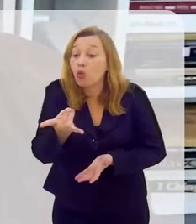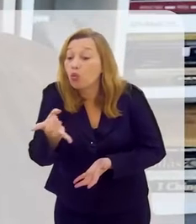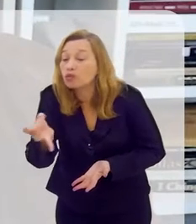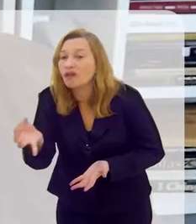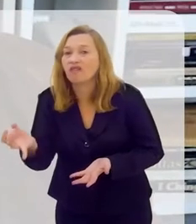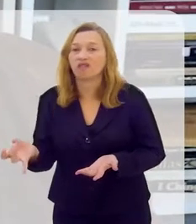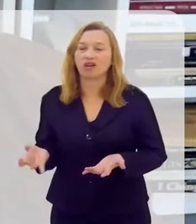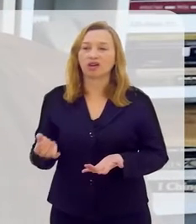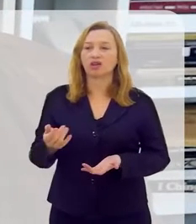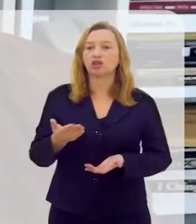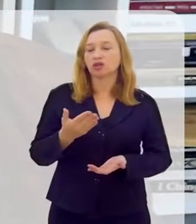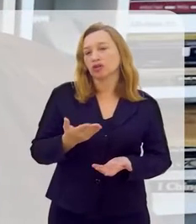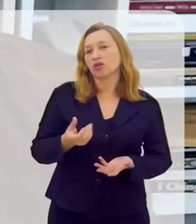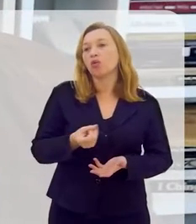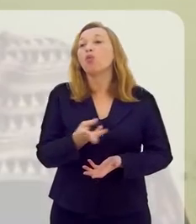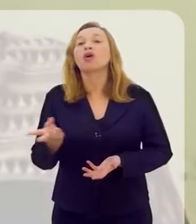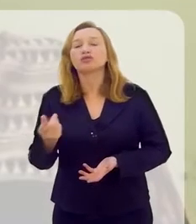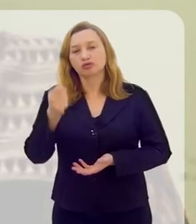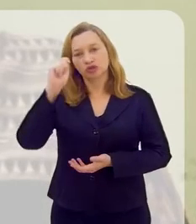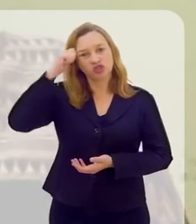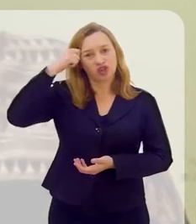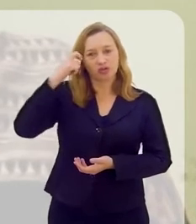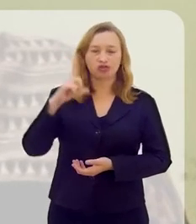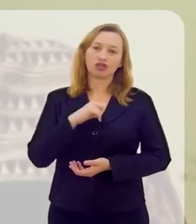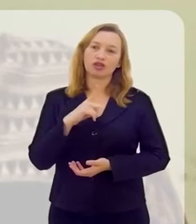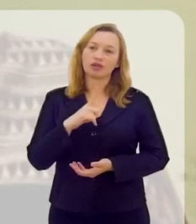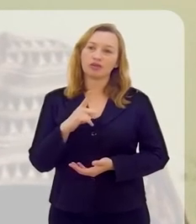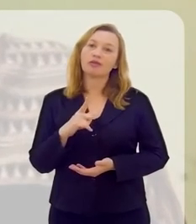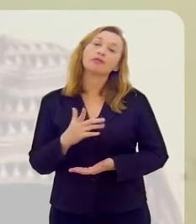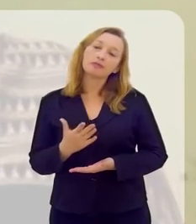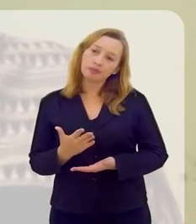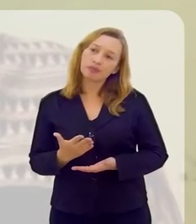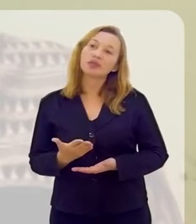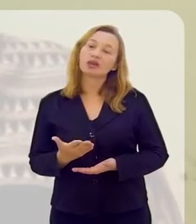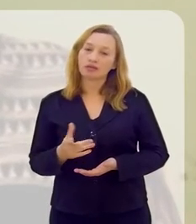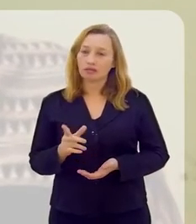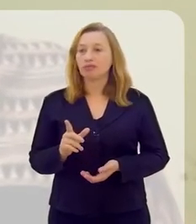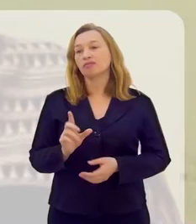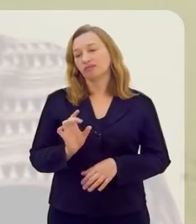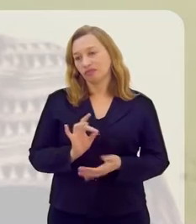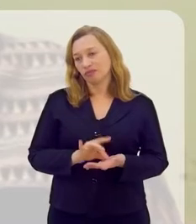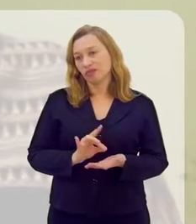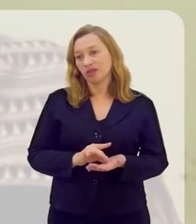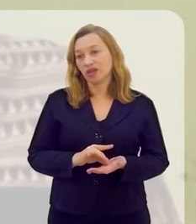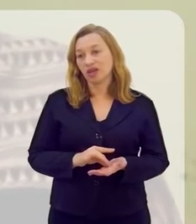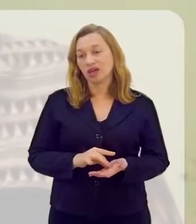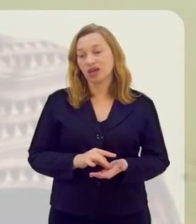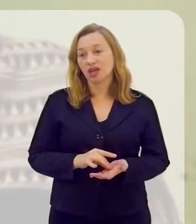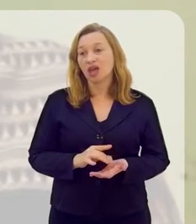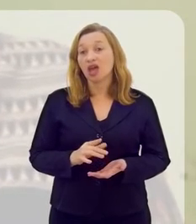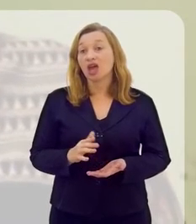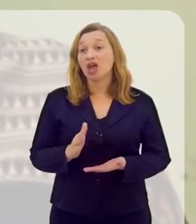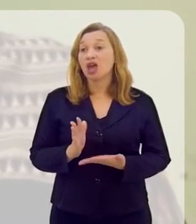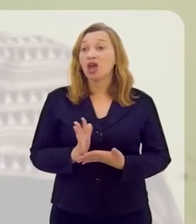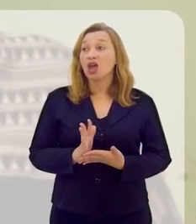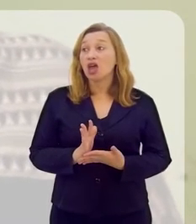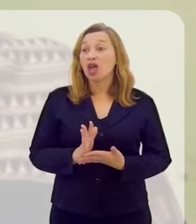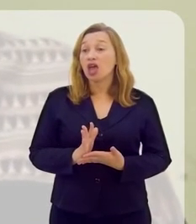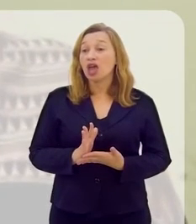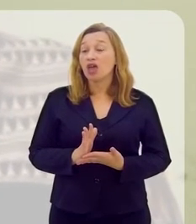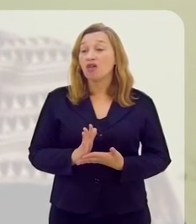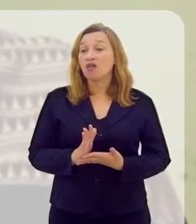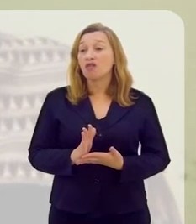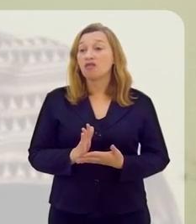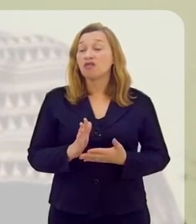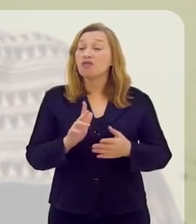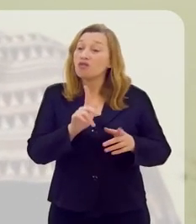contava, né? Então, foi uma exceção muito grande. Eu fui exceção, acho que, né,